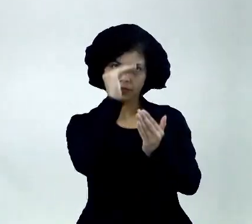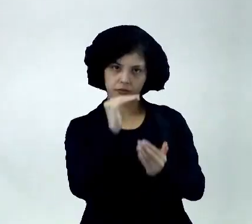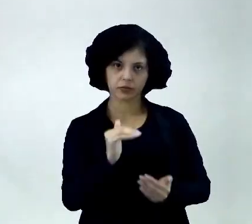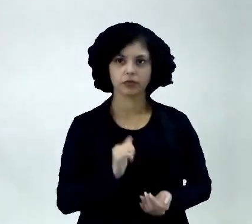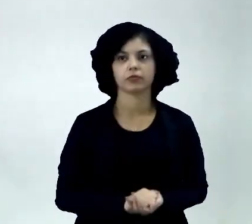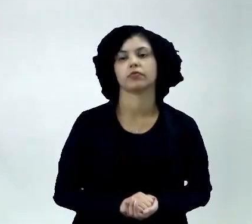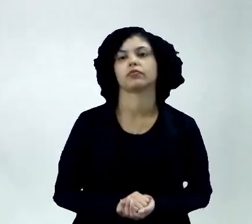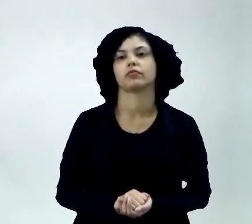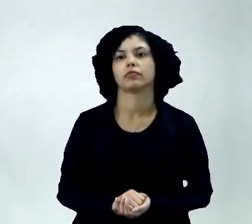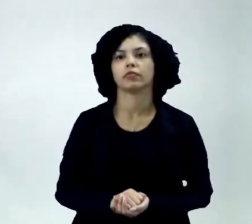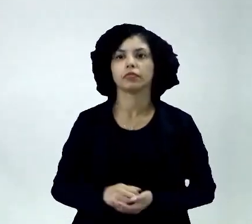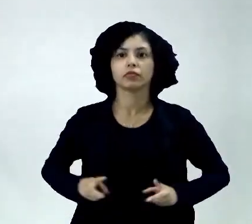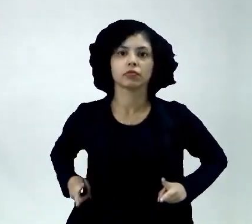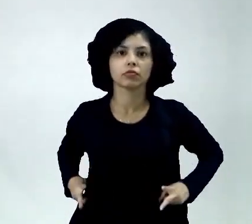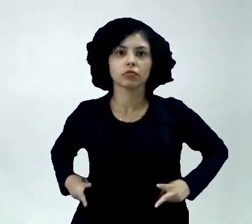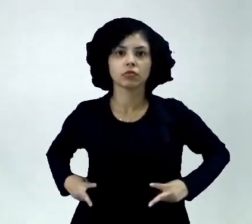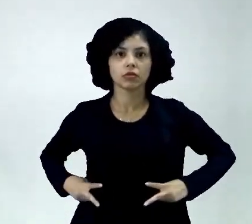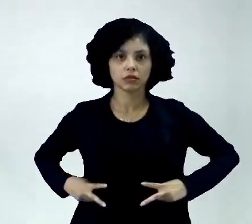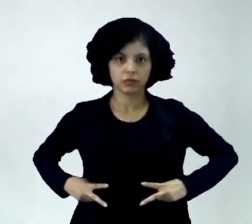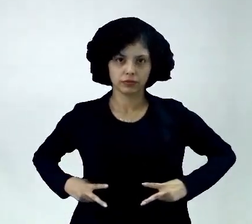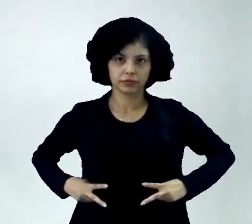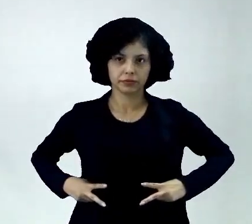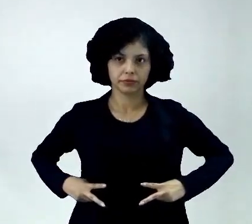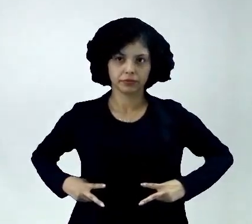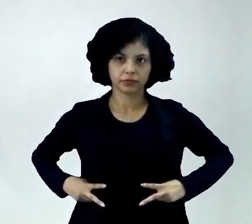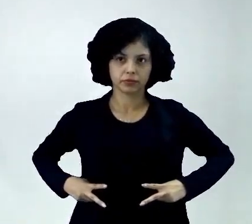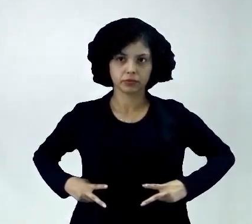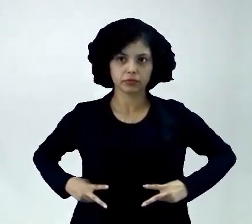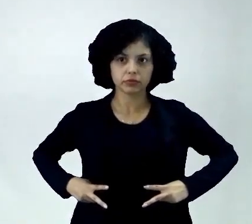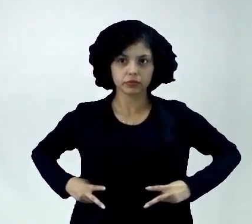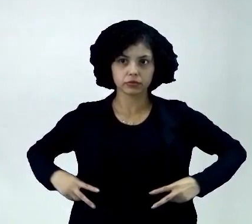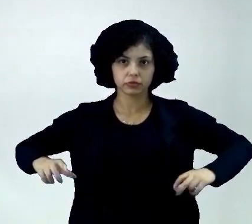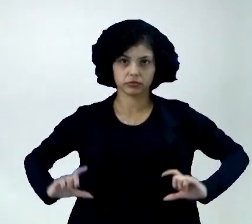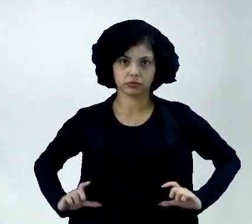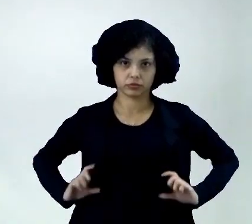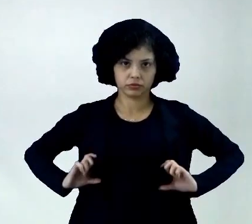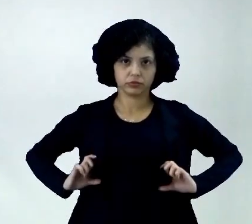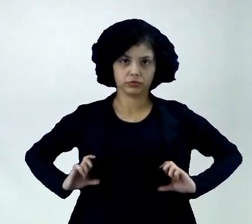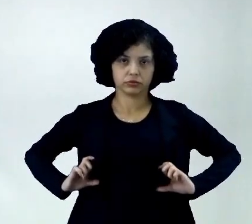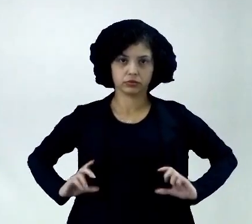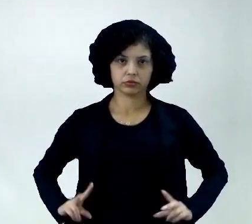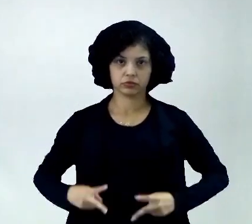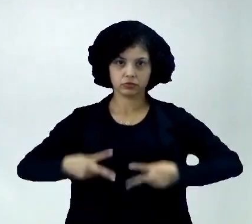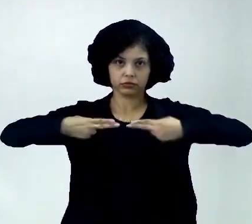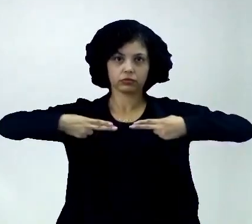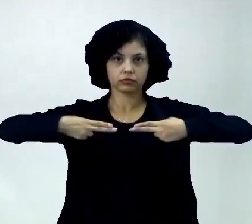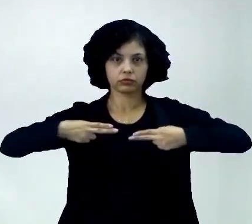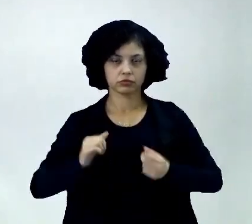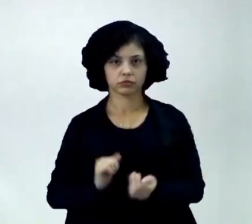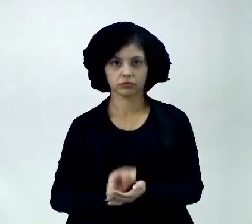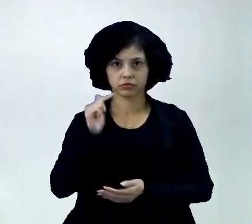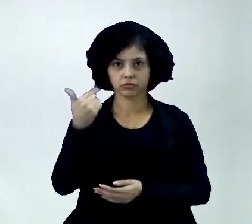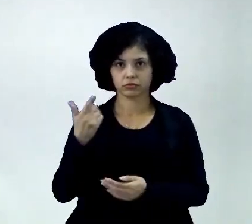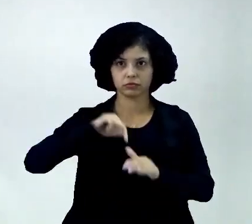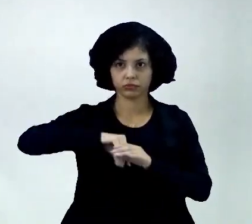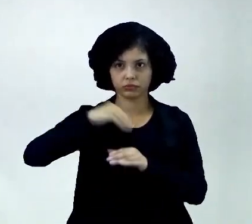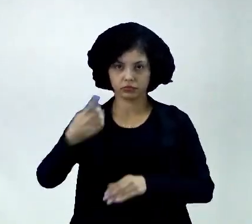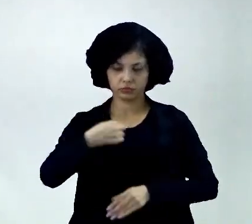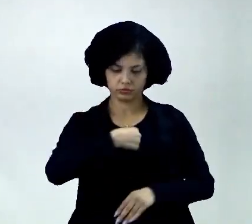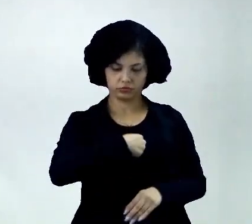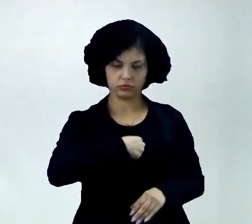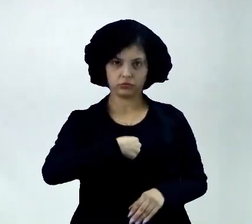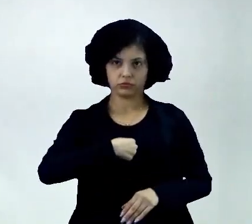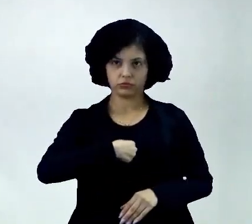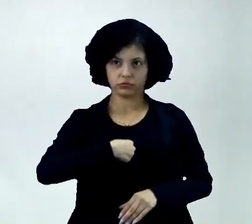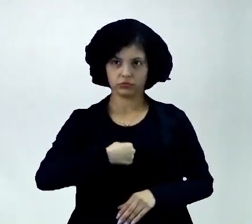contagem. São 2 flutuantes, elas não ficam fixas, falsas, porque elas estão ligadas em outras costelas, e as costelas que estão ligadas ao externo, que é esse